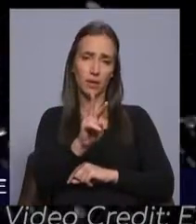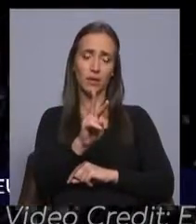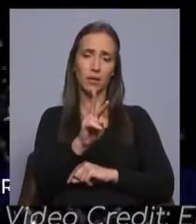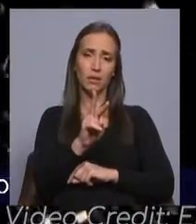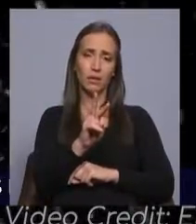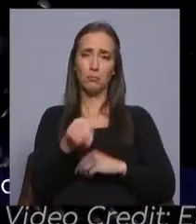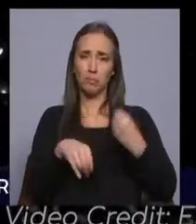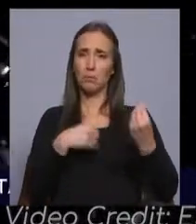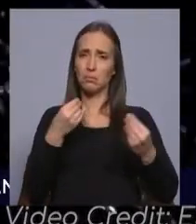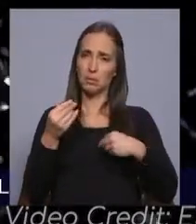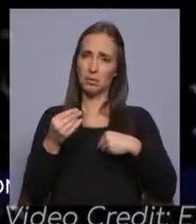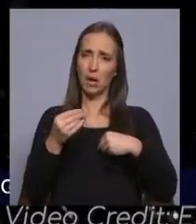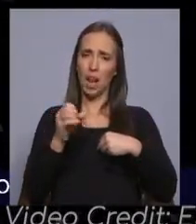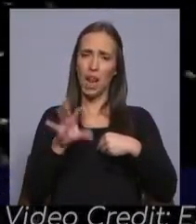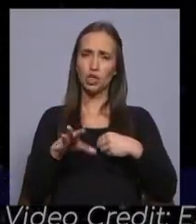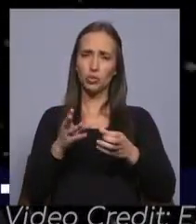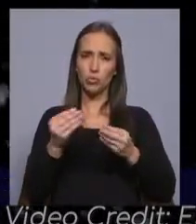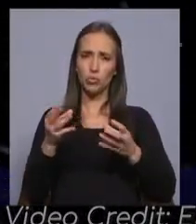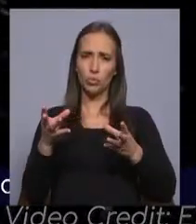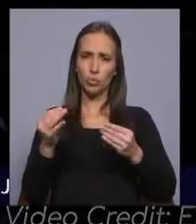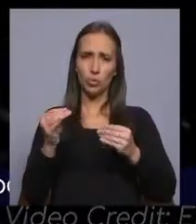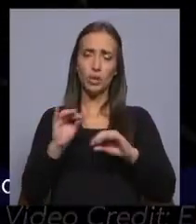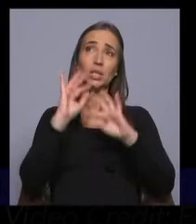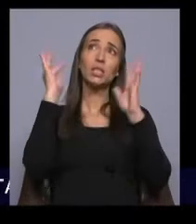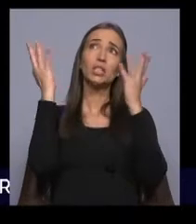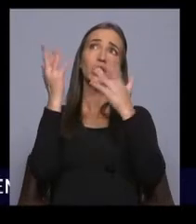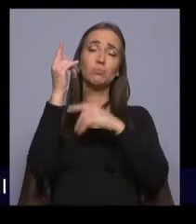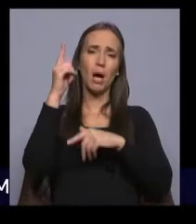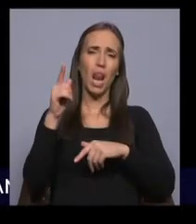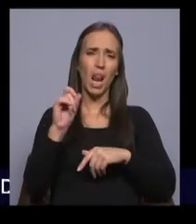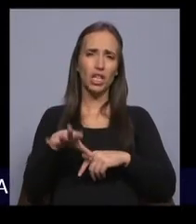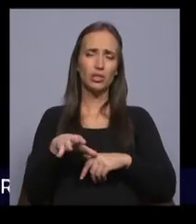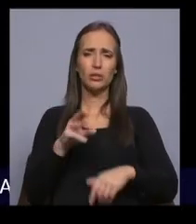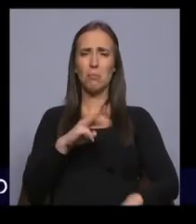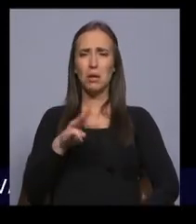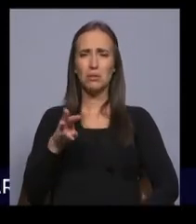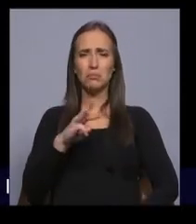esta preocupação. E o lixo espacial, que são milhões e milhões de